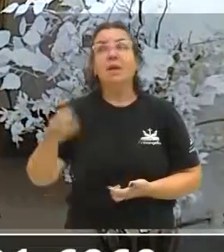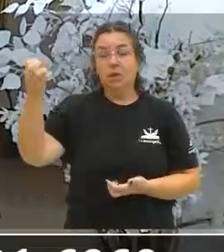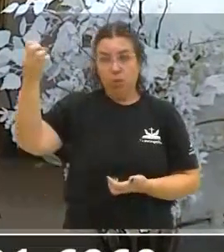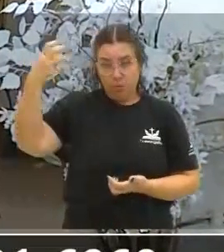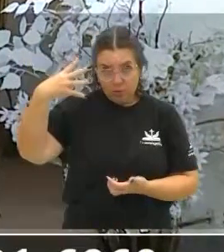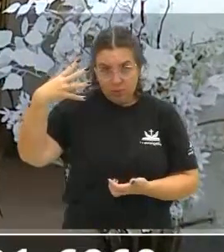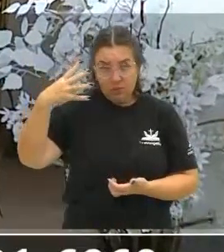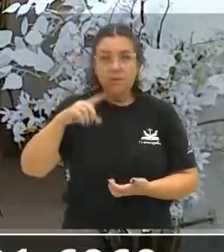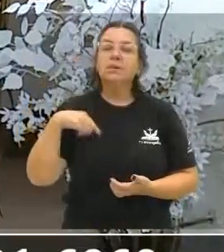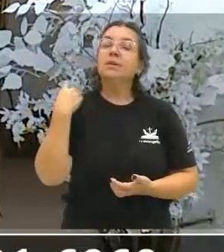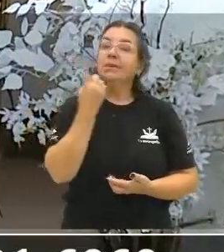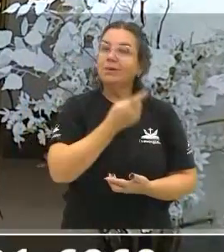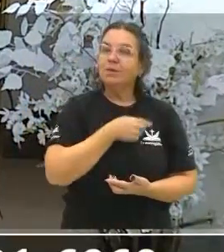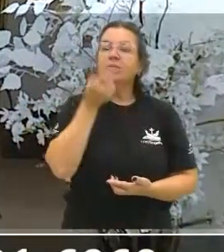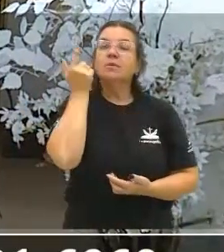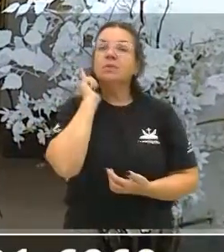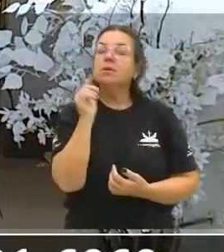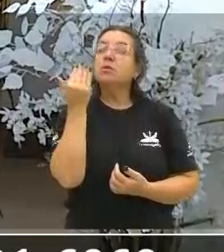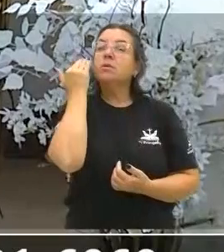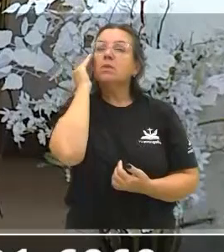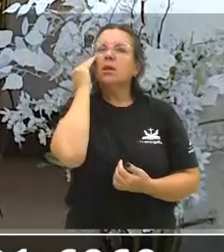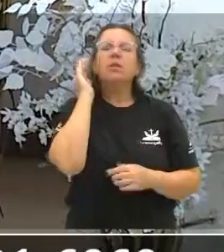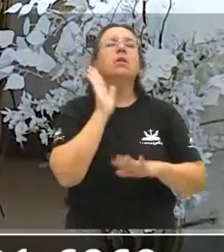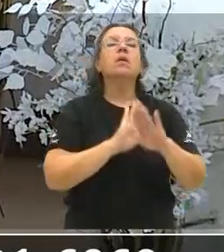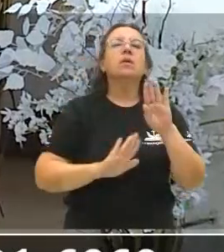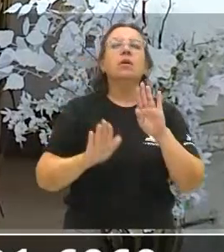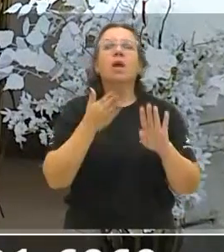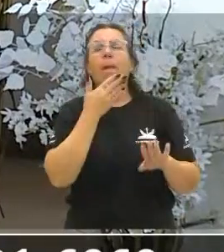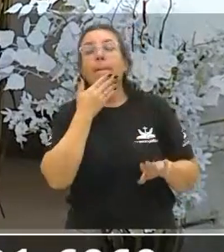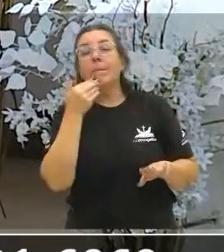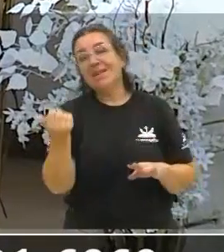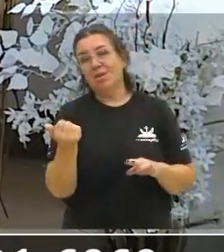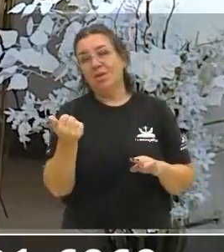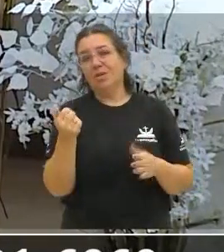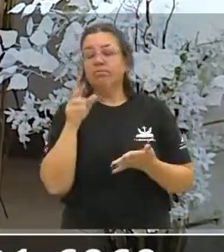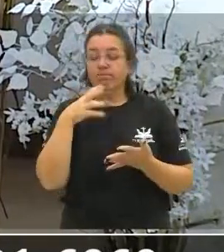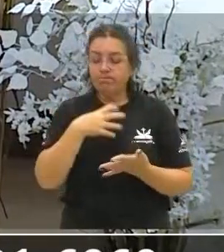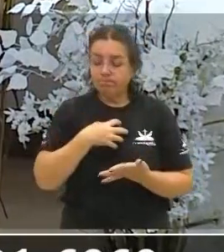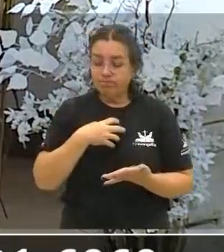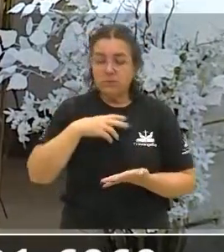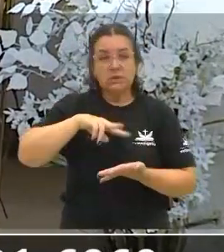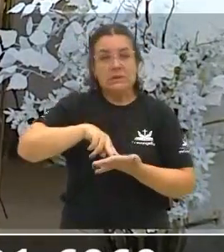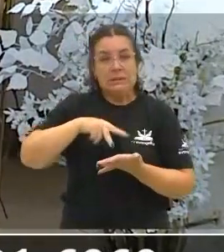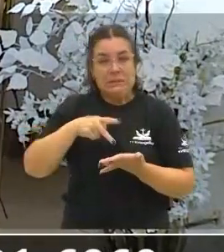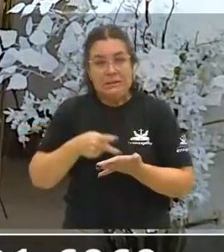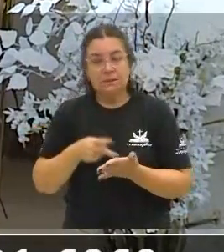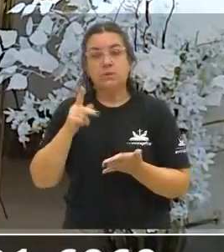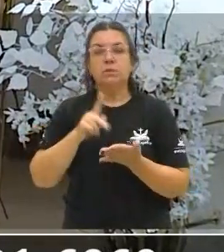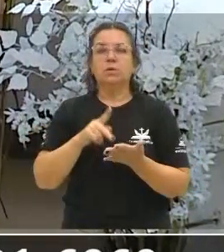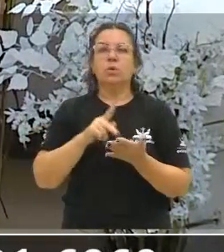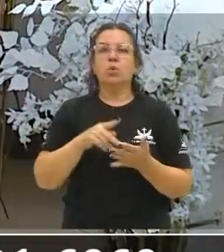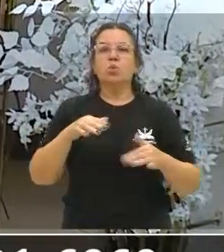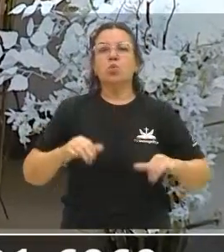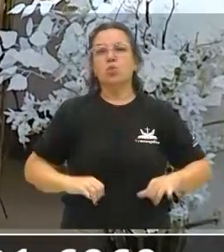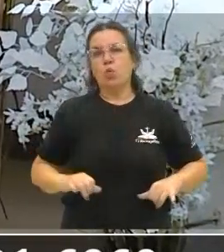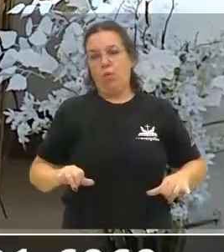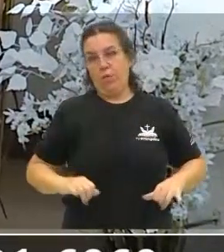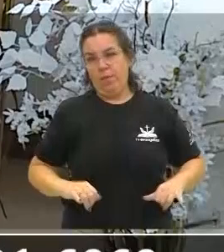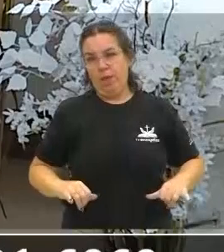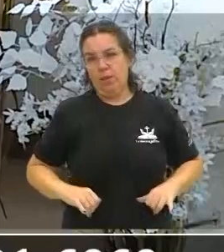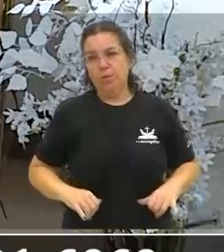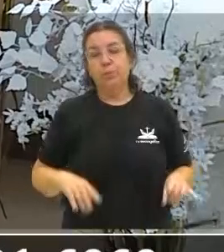luz para compreendermos o sentido verdadeiro do sofrimento. Porque